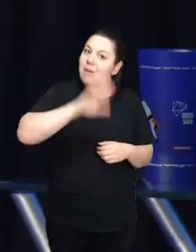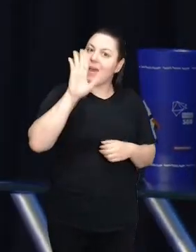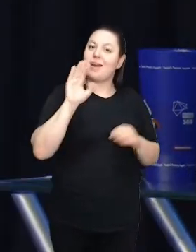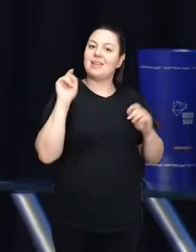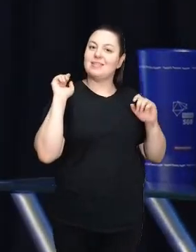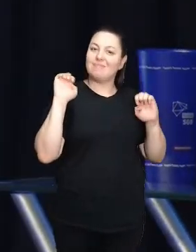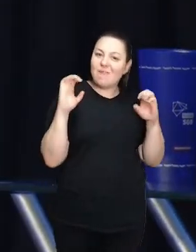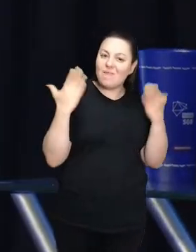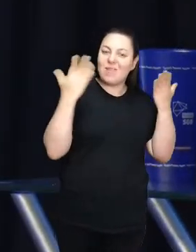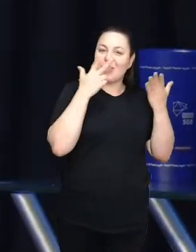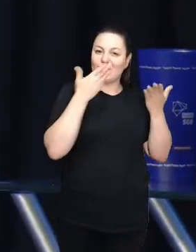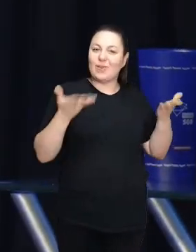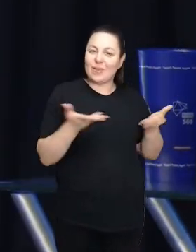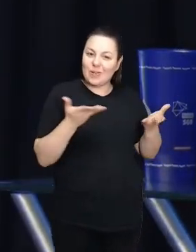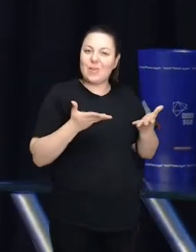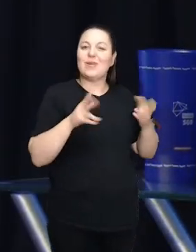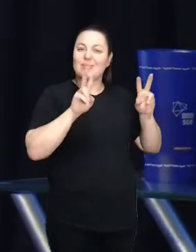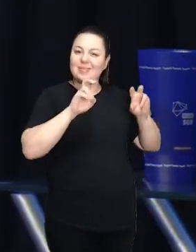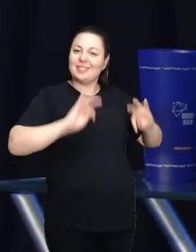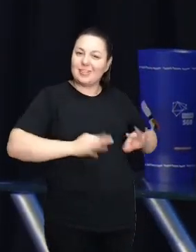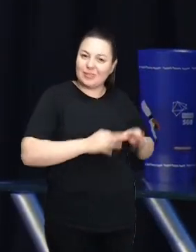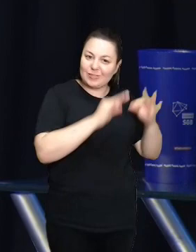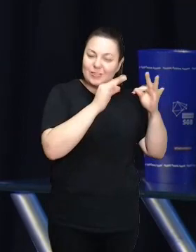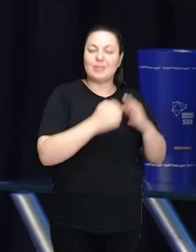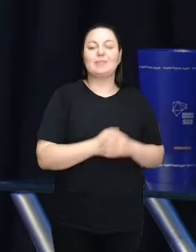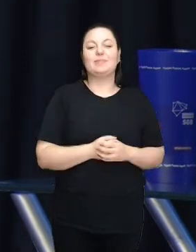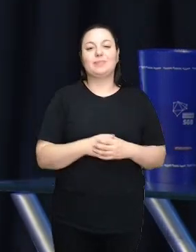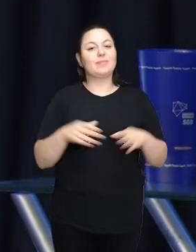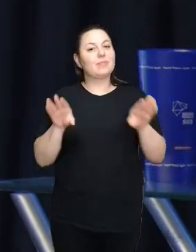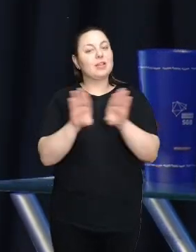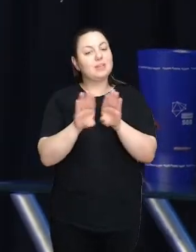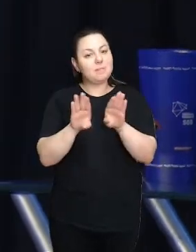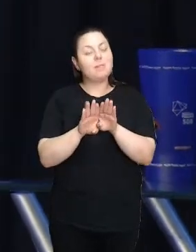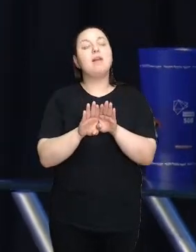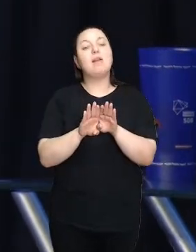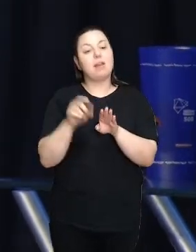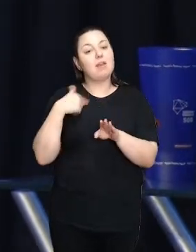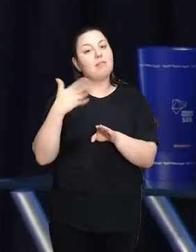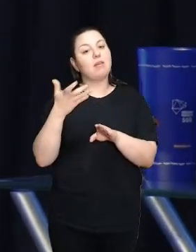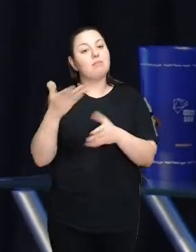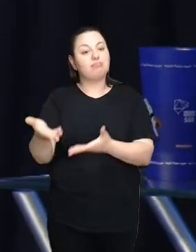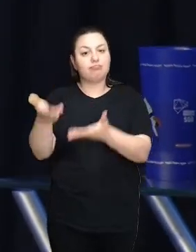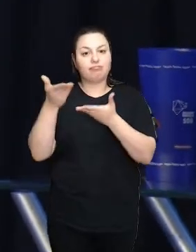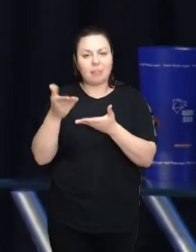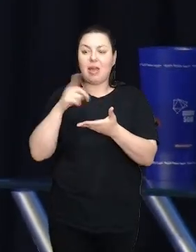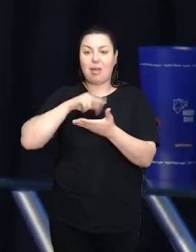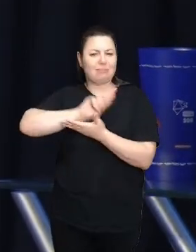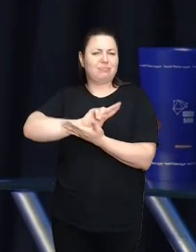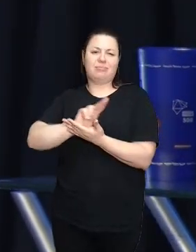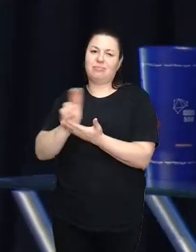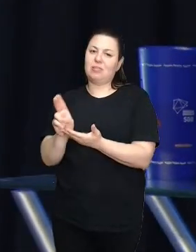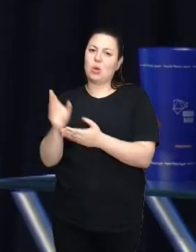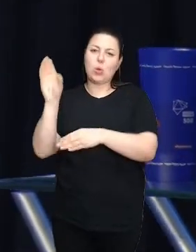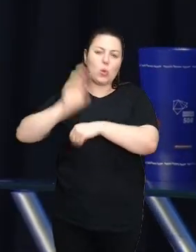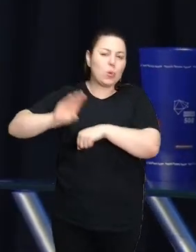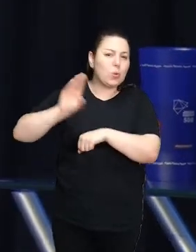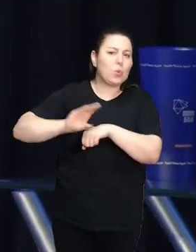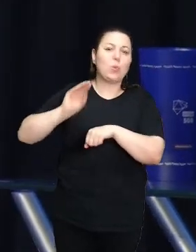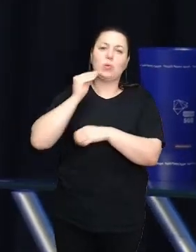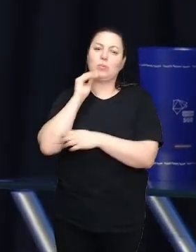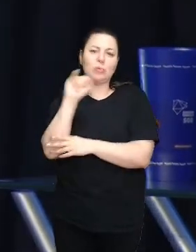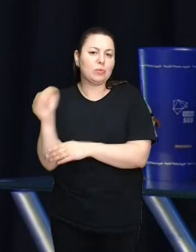por fim, fazer o convite para buscar na Maturi. A gente tem várias capacitações, como eu falei, além de oportunidade de trabalho, tem